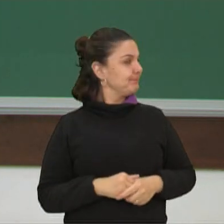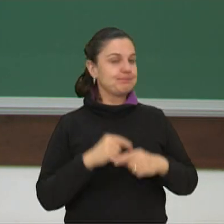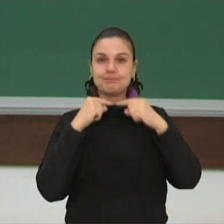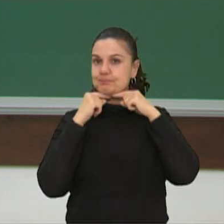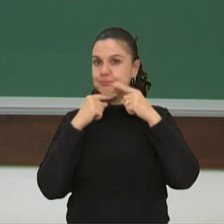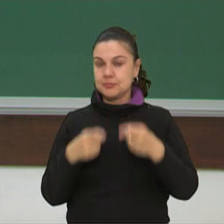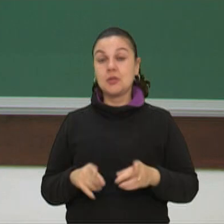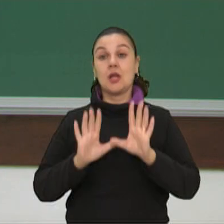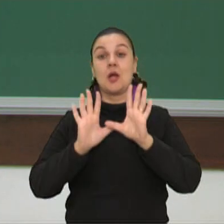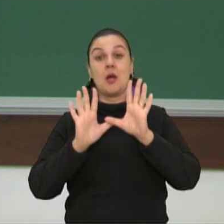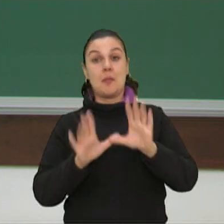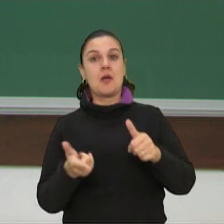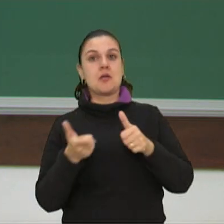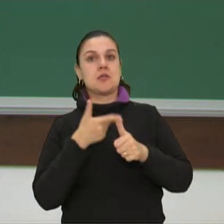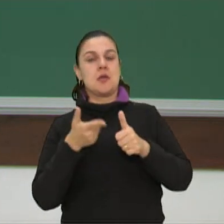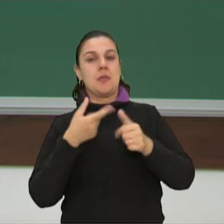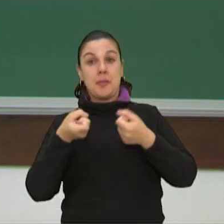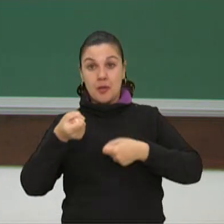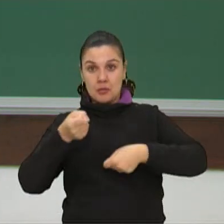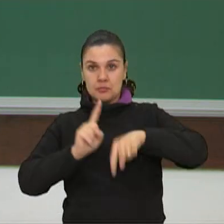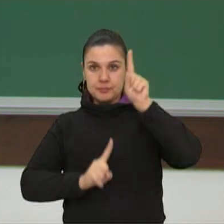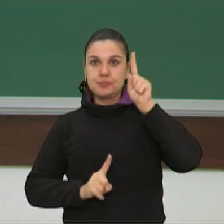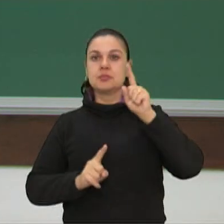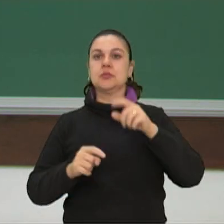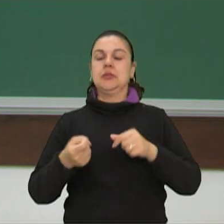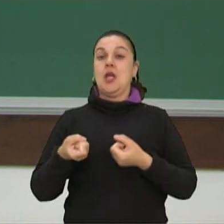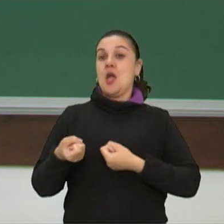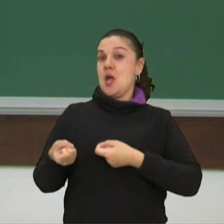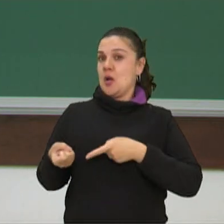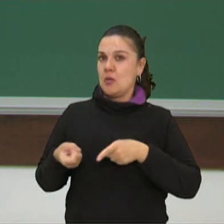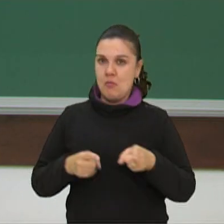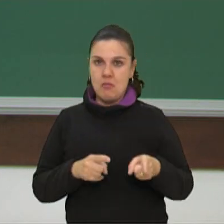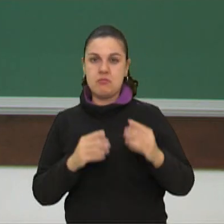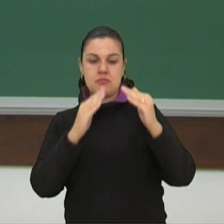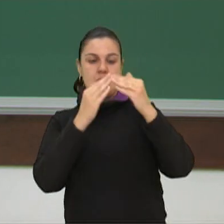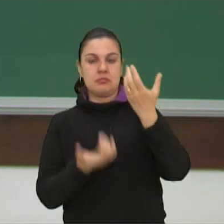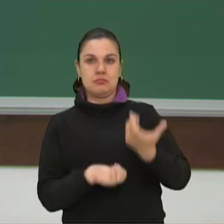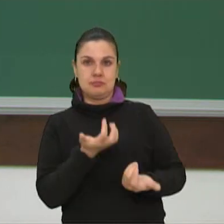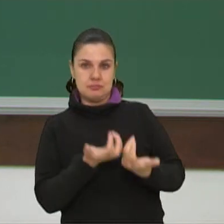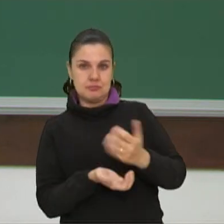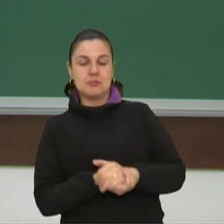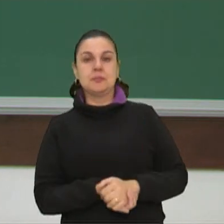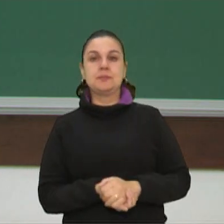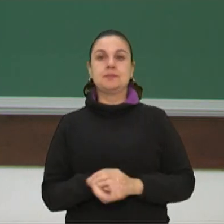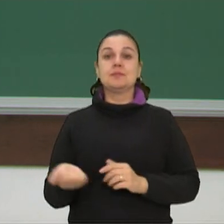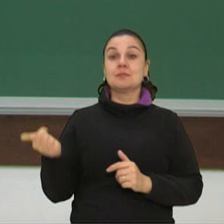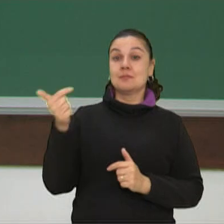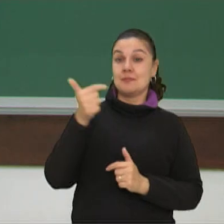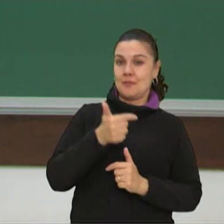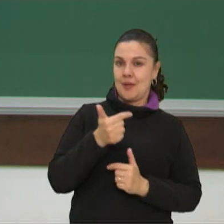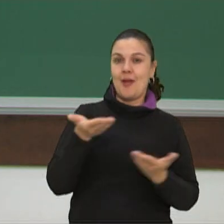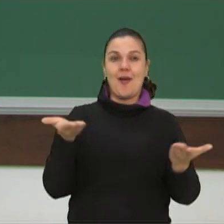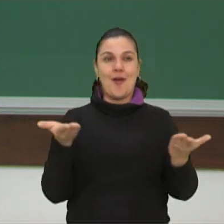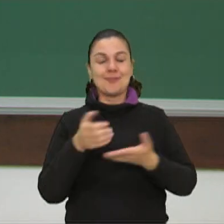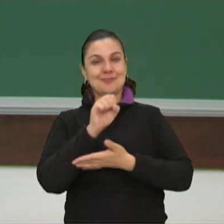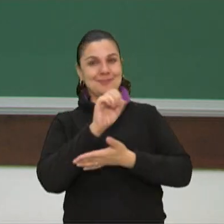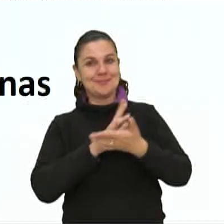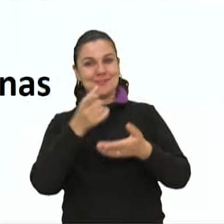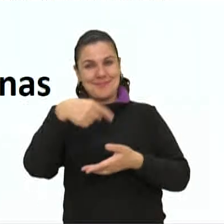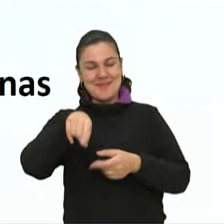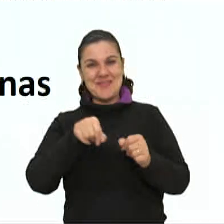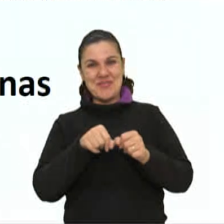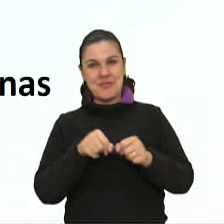certo. Mas é uma primeira revolta dessa população contra as casas de fundição. Sobre isso, aliás, tem tarefa para